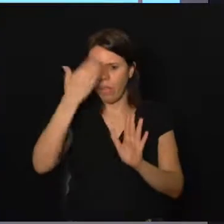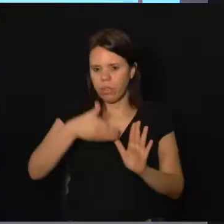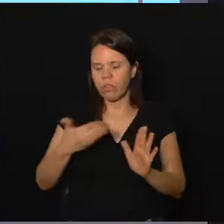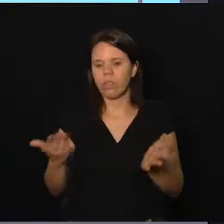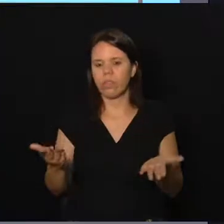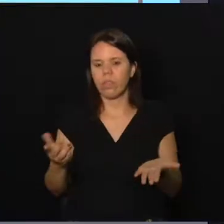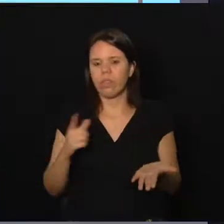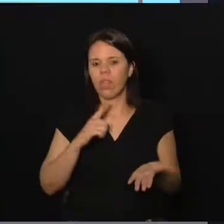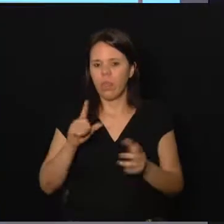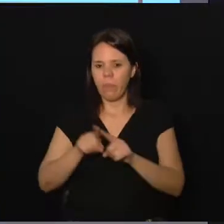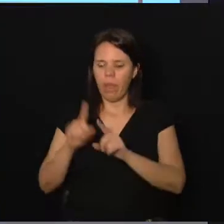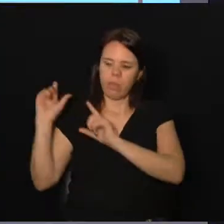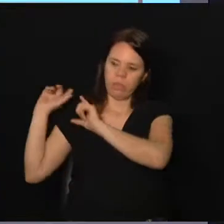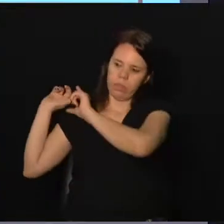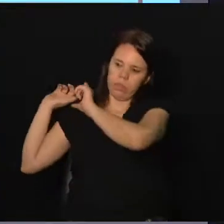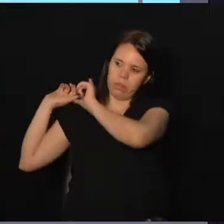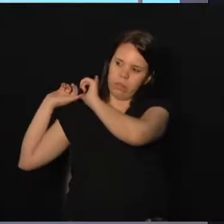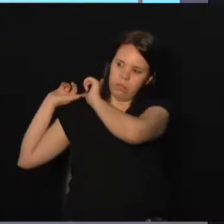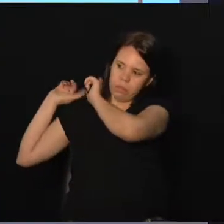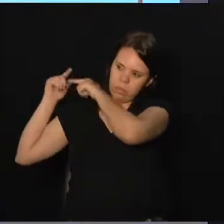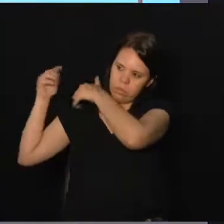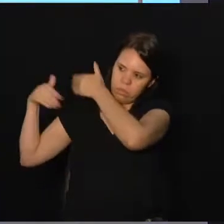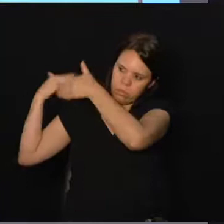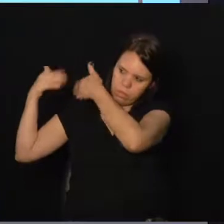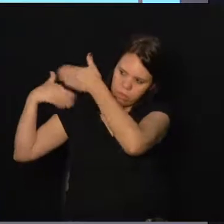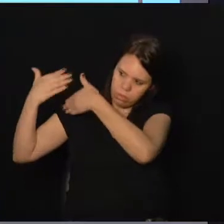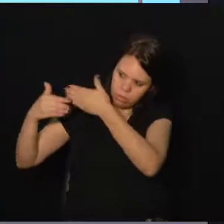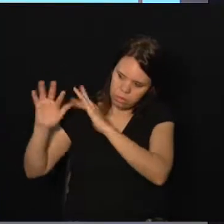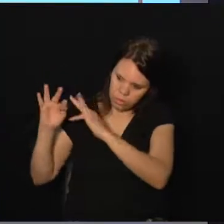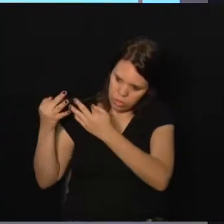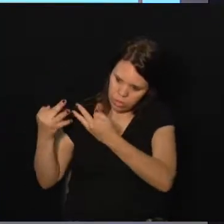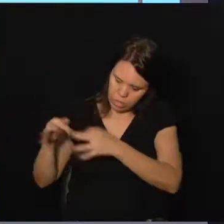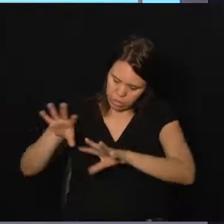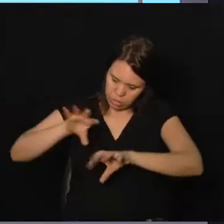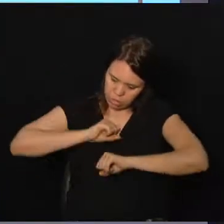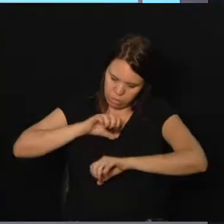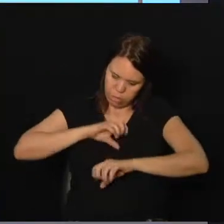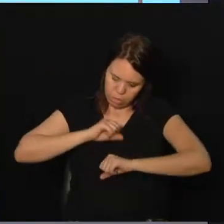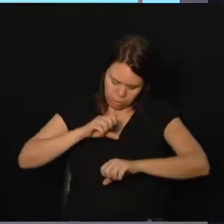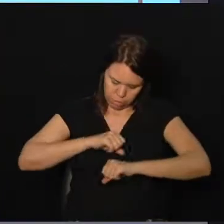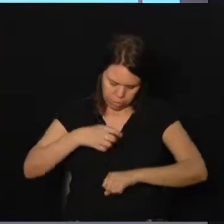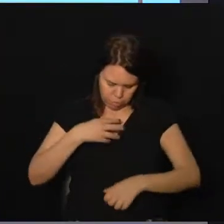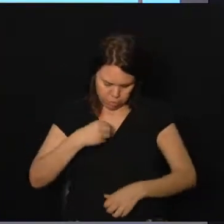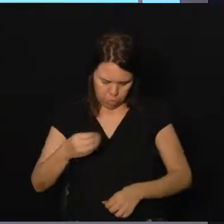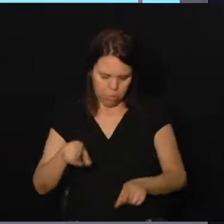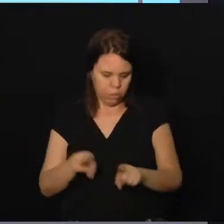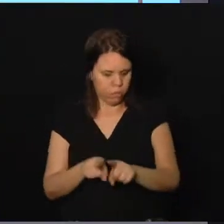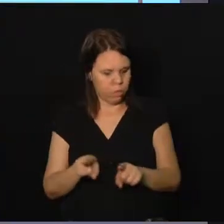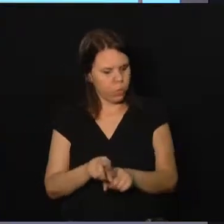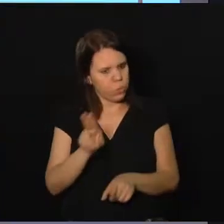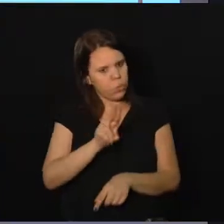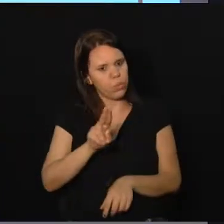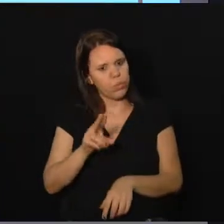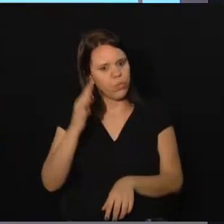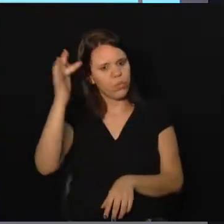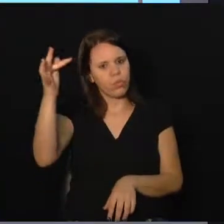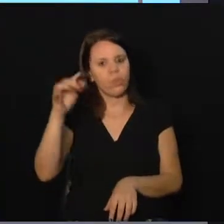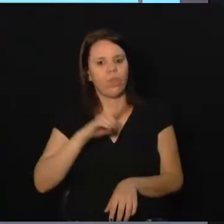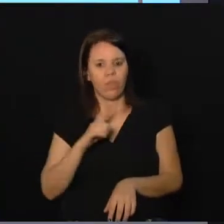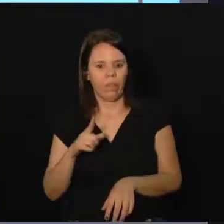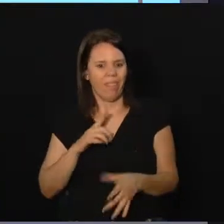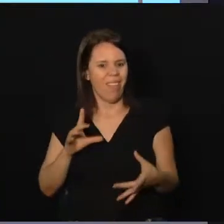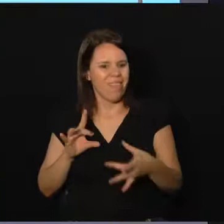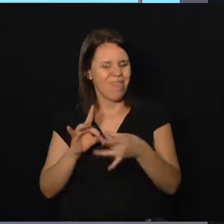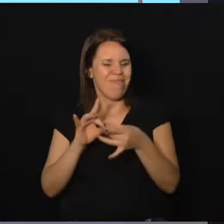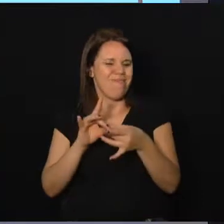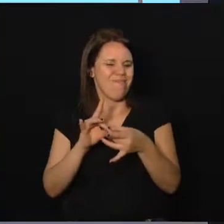uma hereditariedade, uma tendência maior que esse filho pode ter uma associação com a